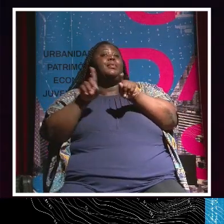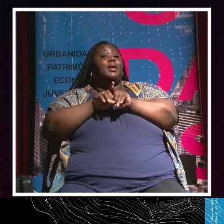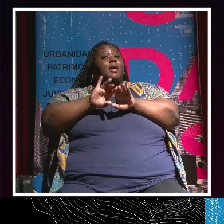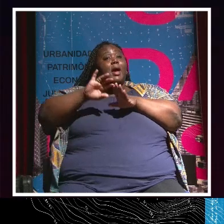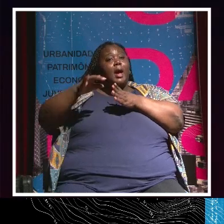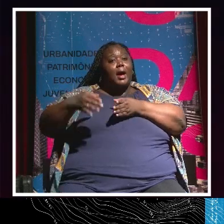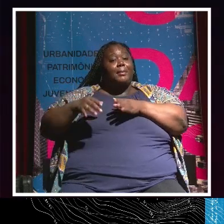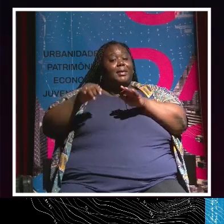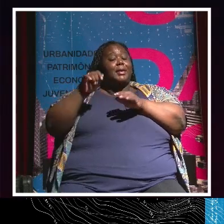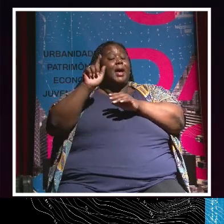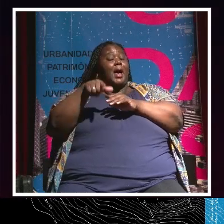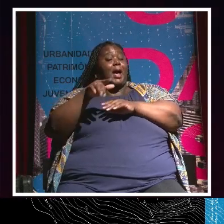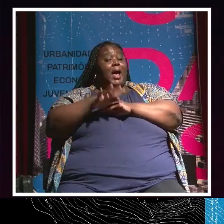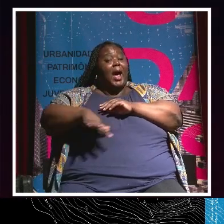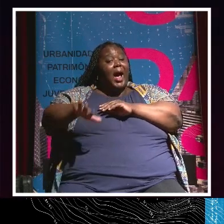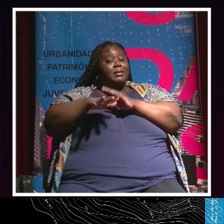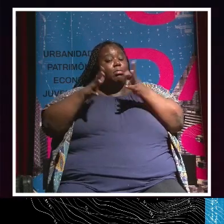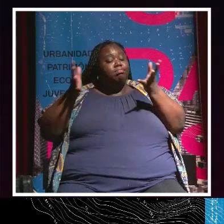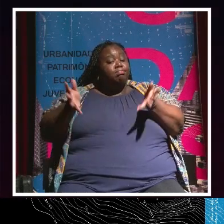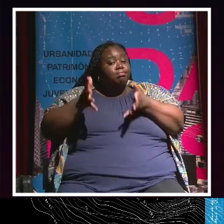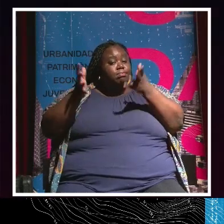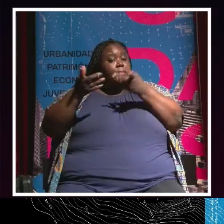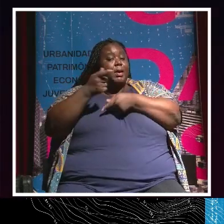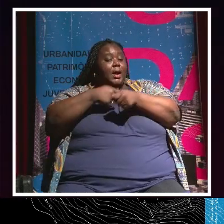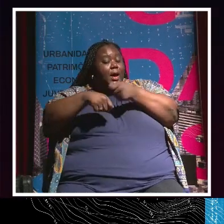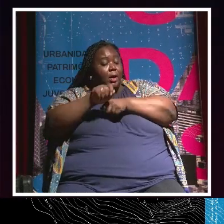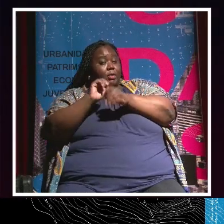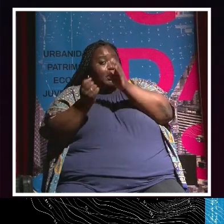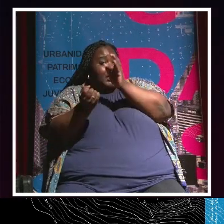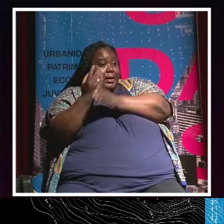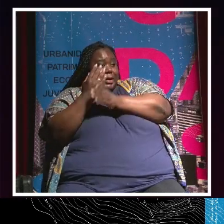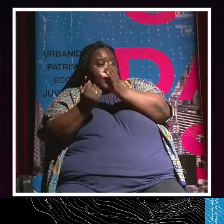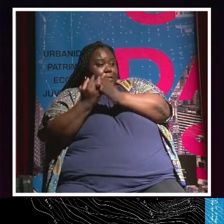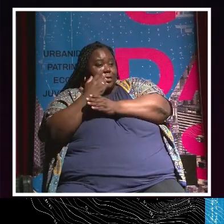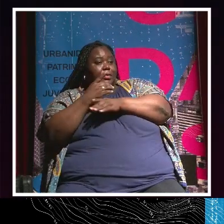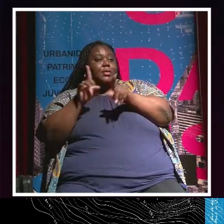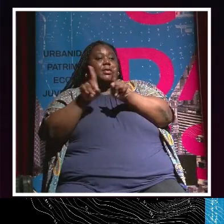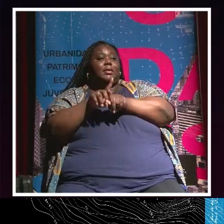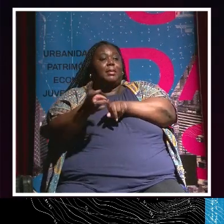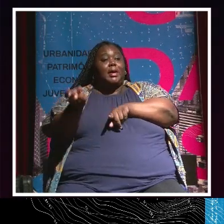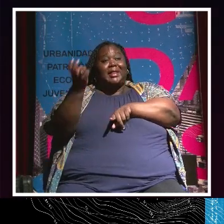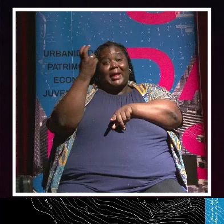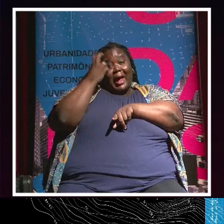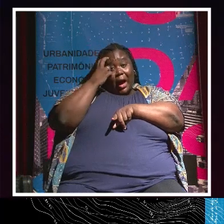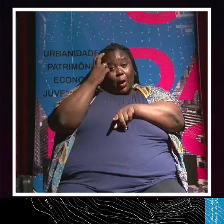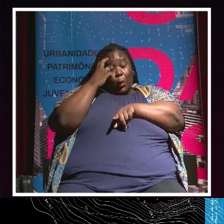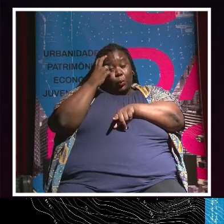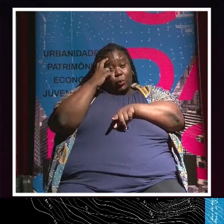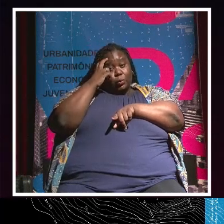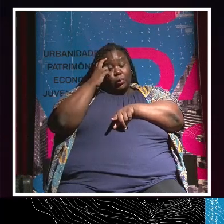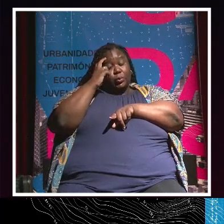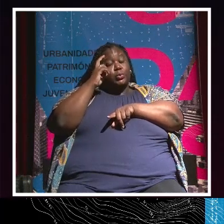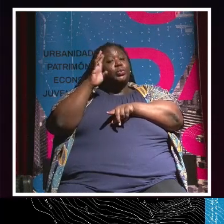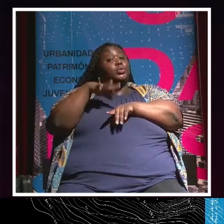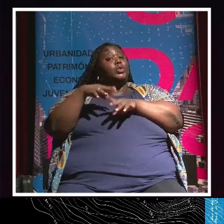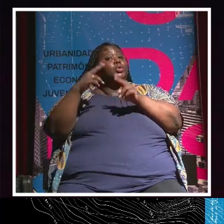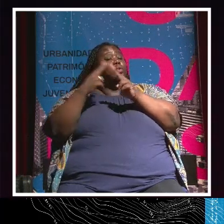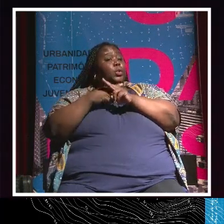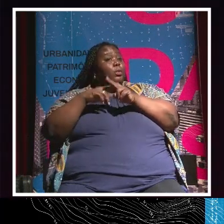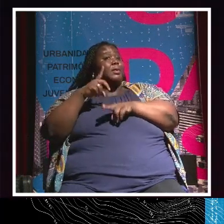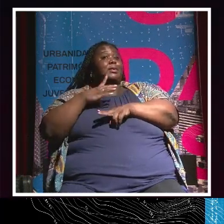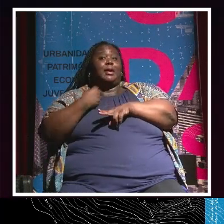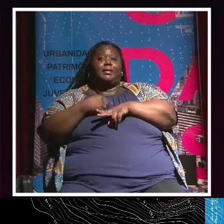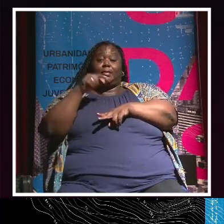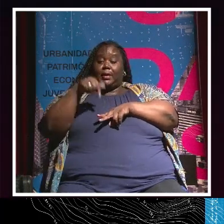A Cidade como Motor, Economia Criativa e da Cultura no Tecido Urbano, teremos aqui